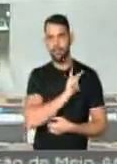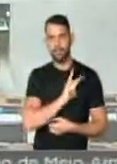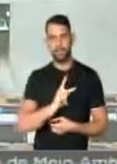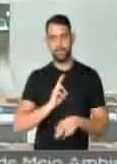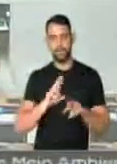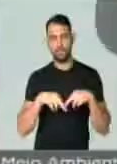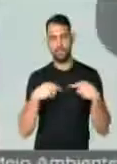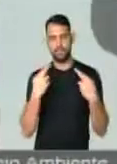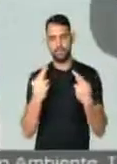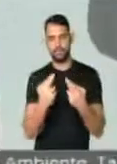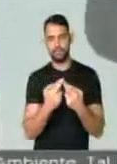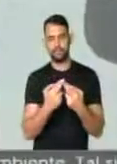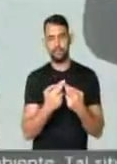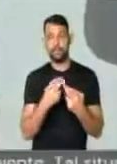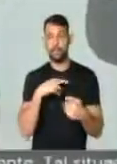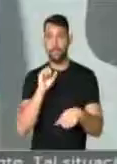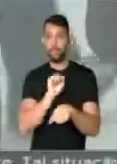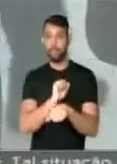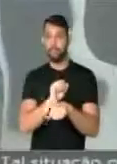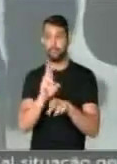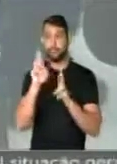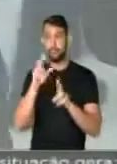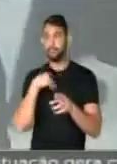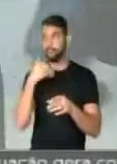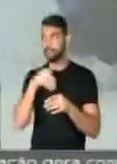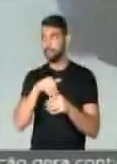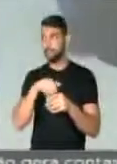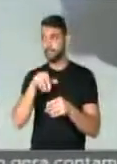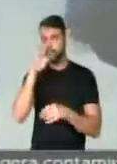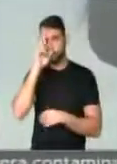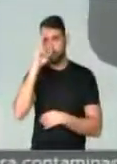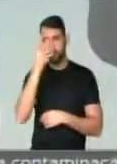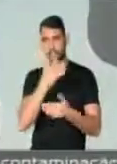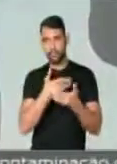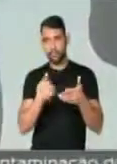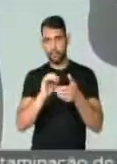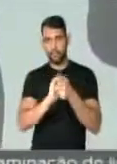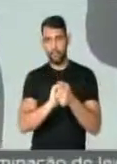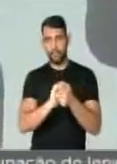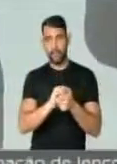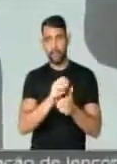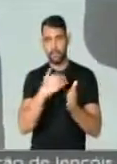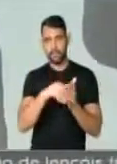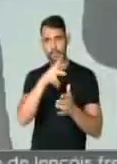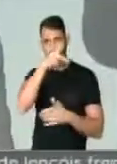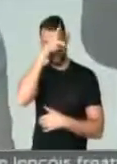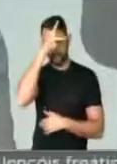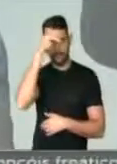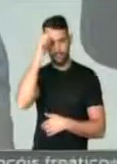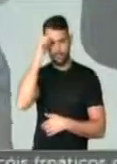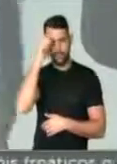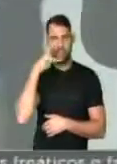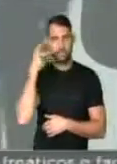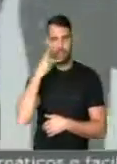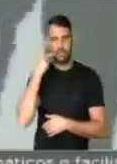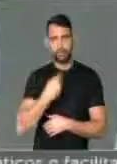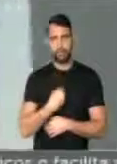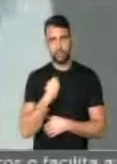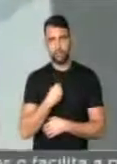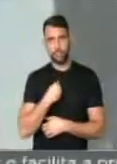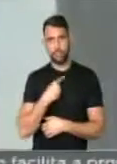preside essa sessão, espero que os votos de Vossa Excelência para esses prefeitos e